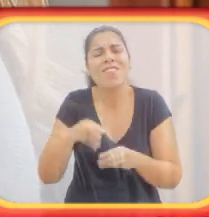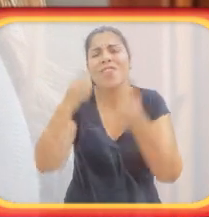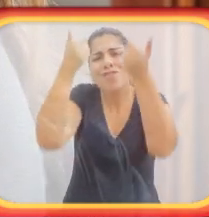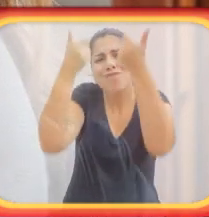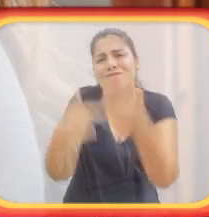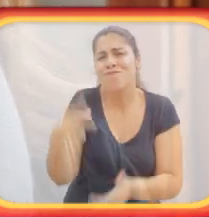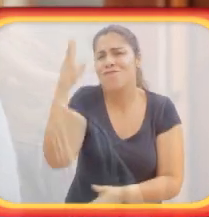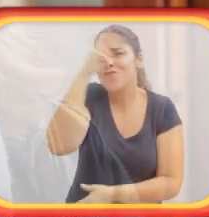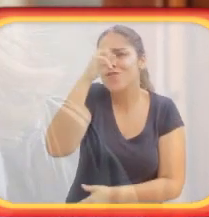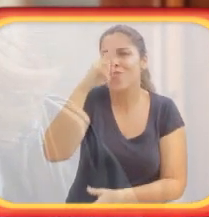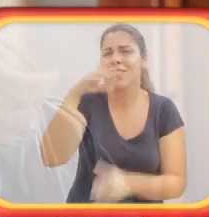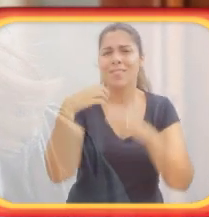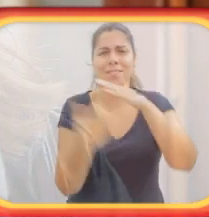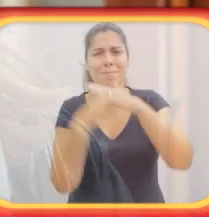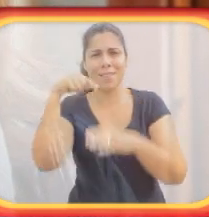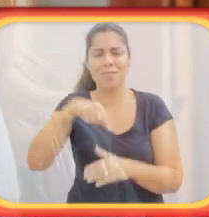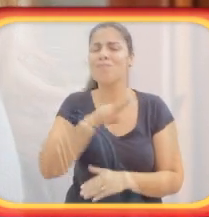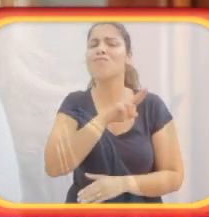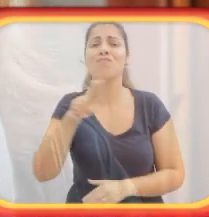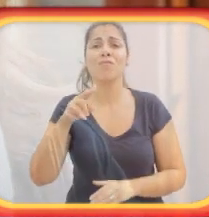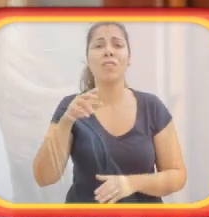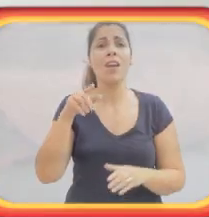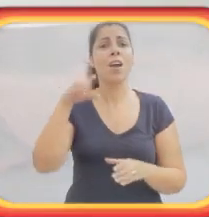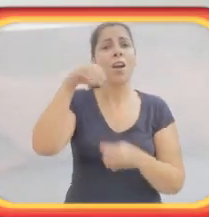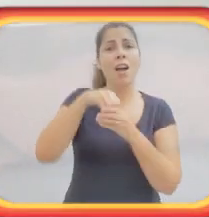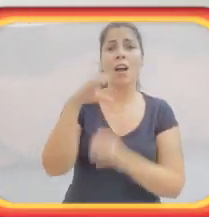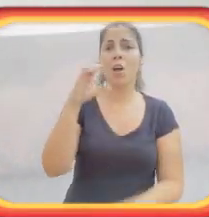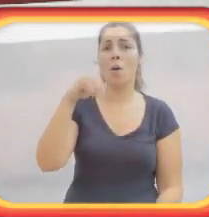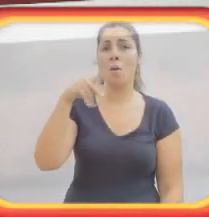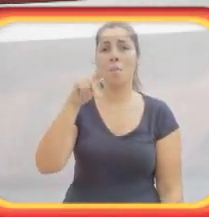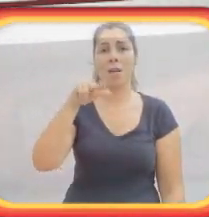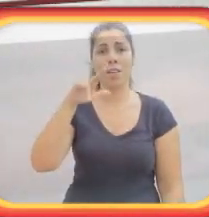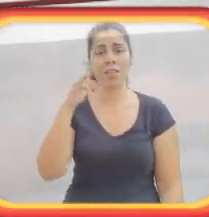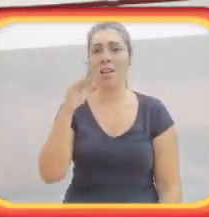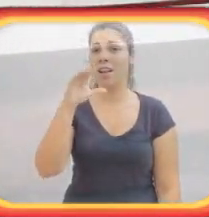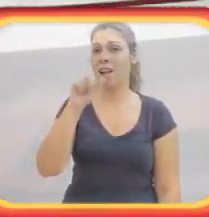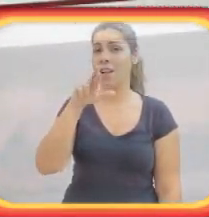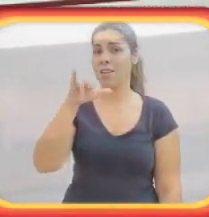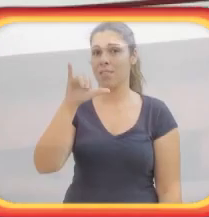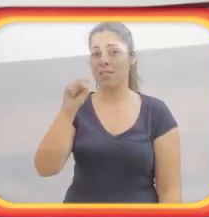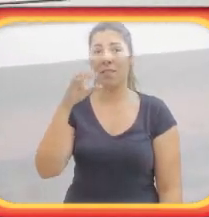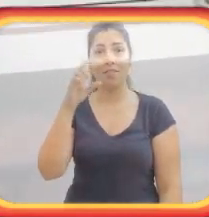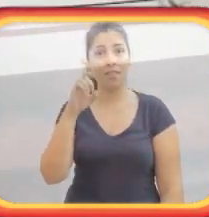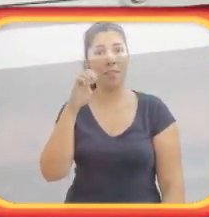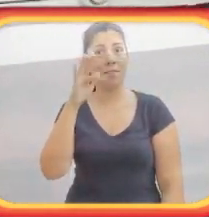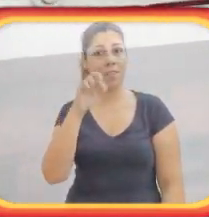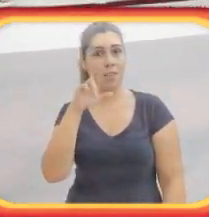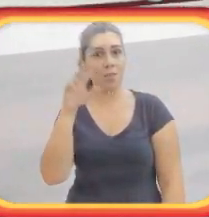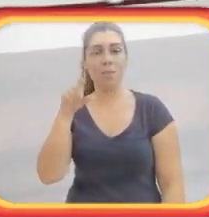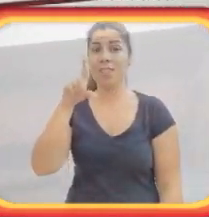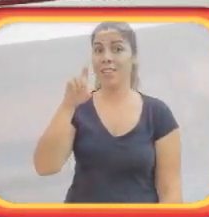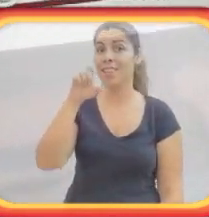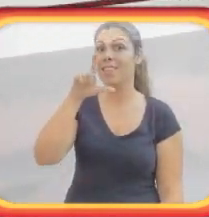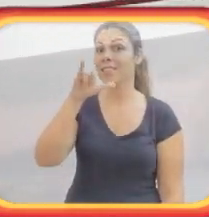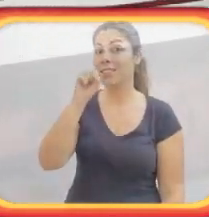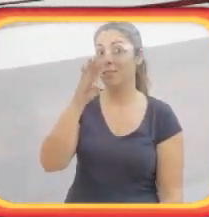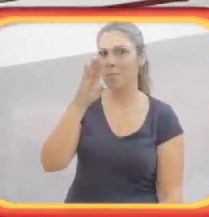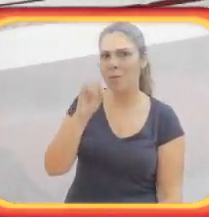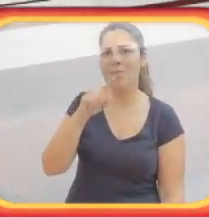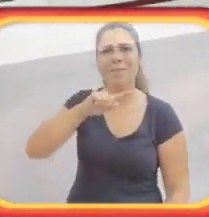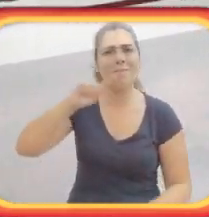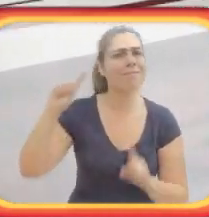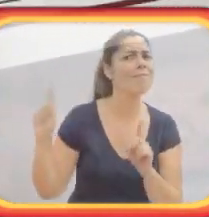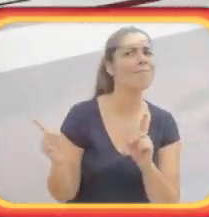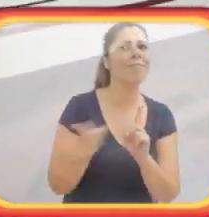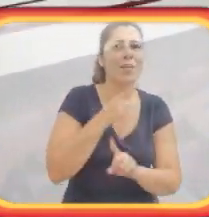museu que nos conta a história da empresa que se chama Companhia Carris de Ferro de Lisboa